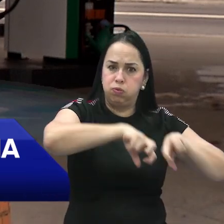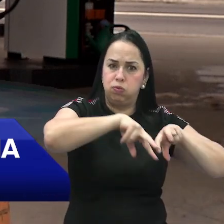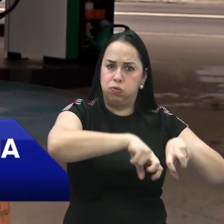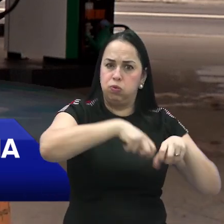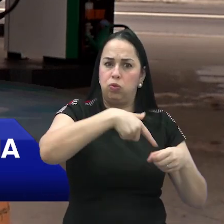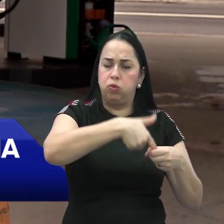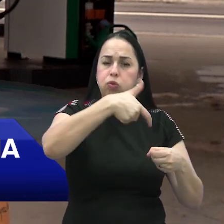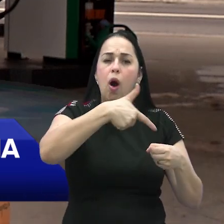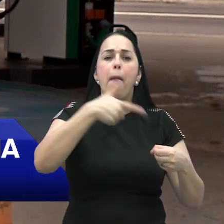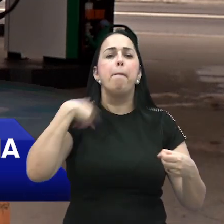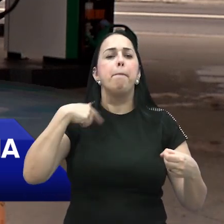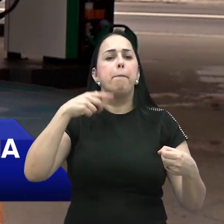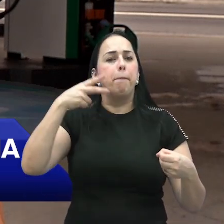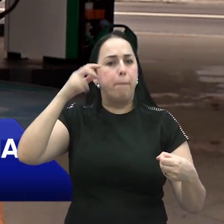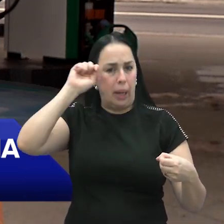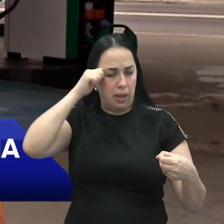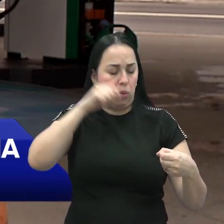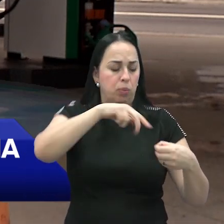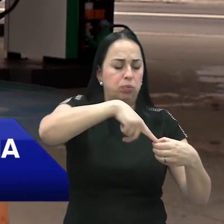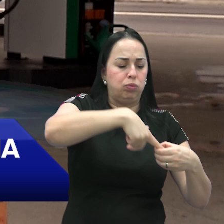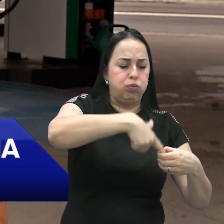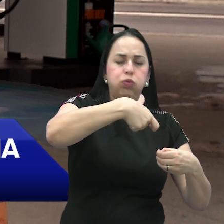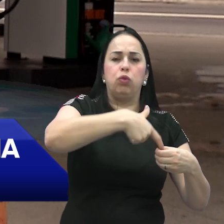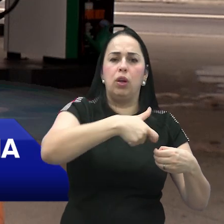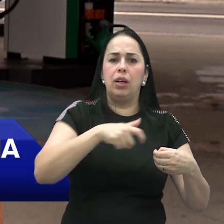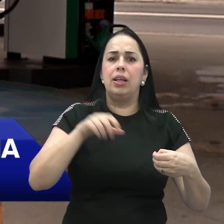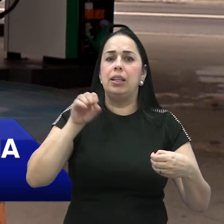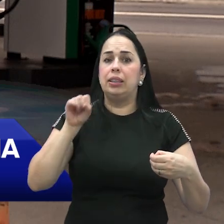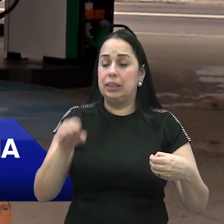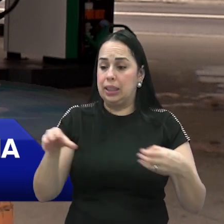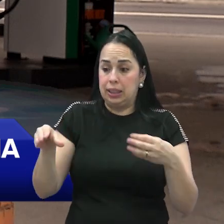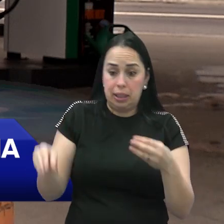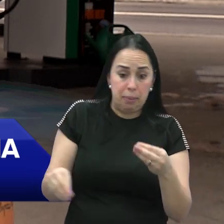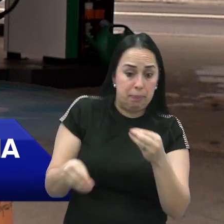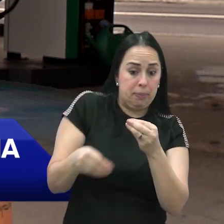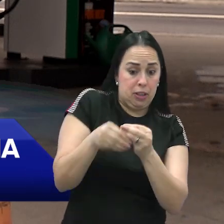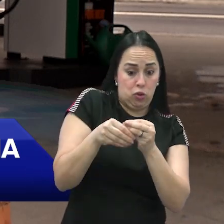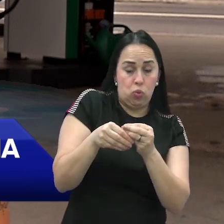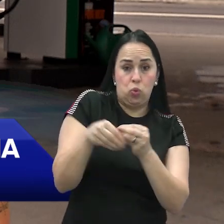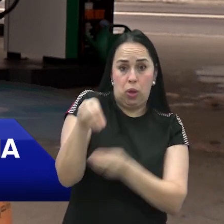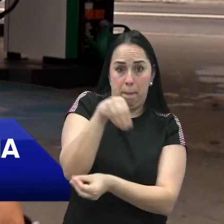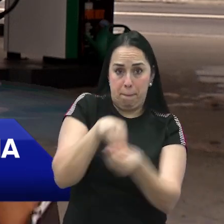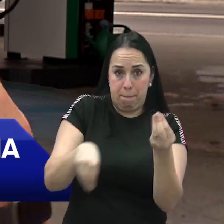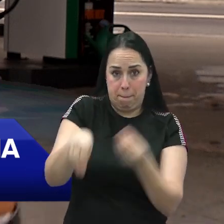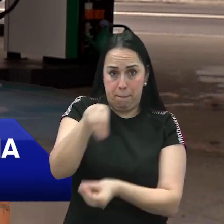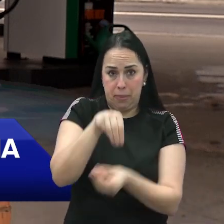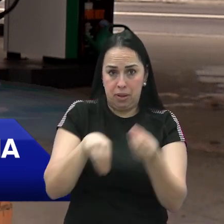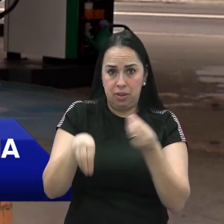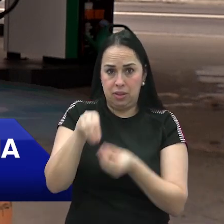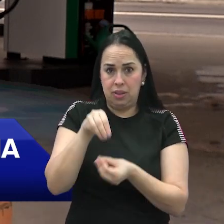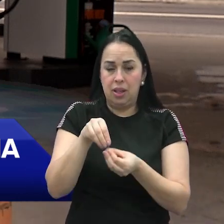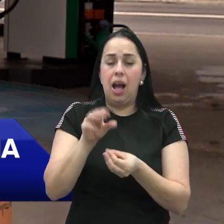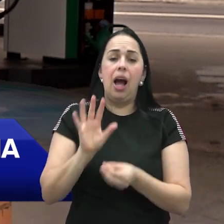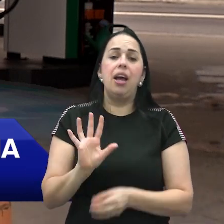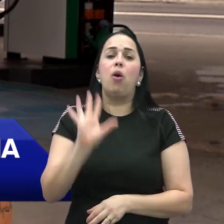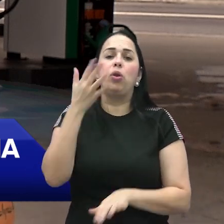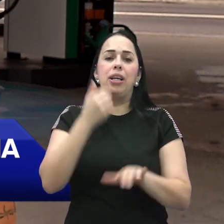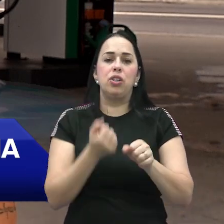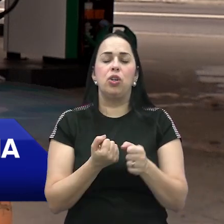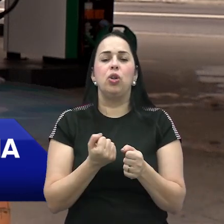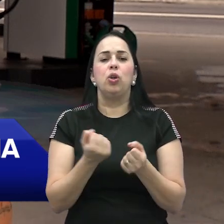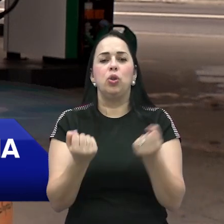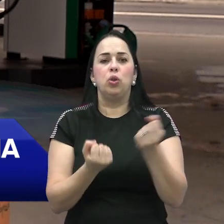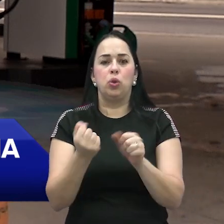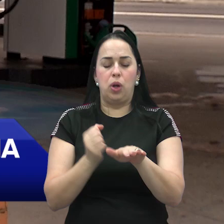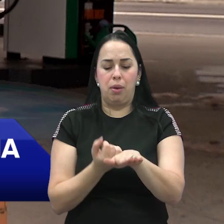petróleo não renovável. Quando a gente aumenta o álcool na mistura, a gente tem uma menor emissão de gases de efeito estufa,